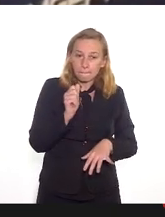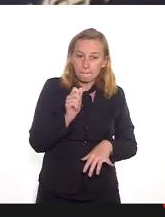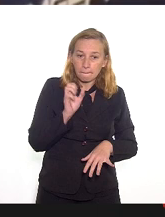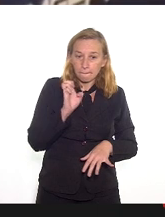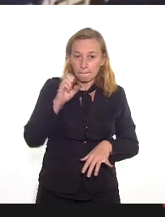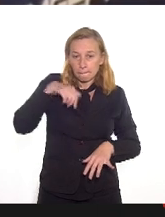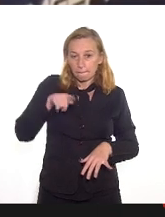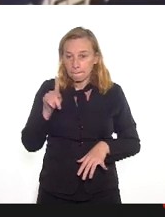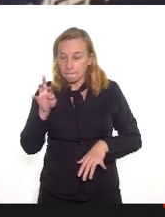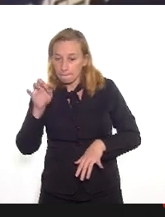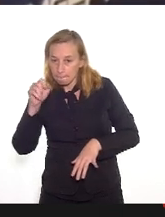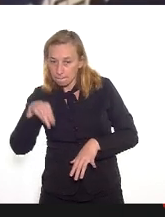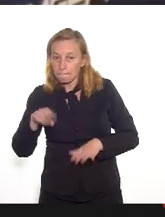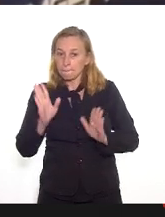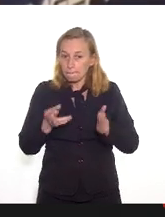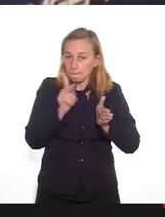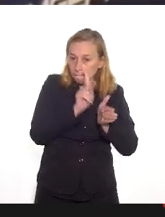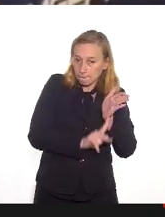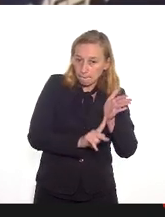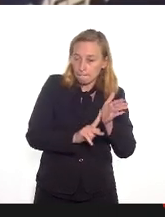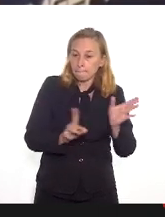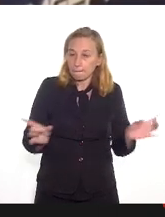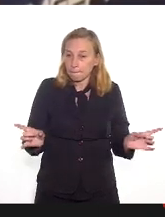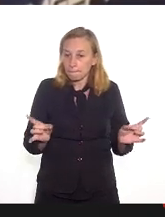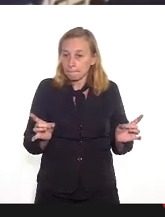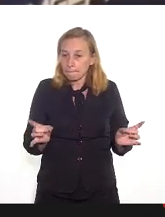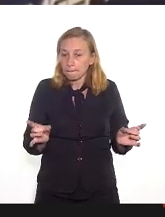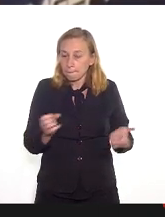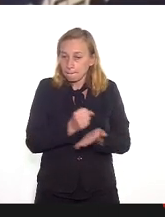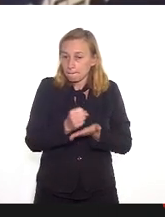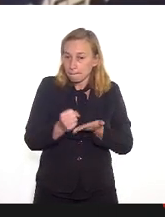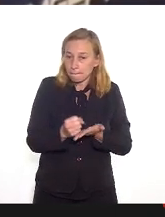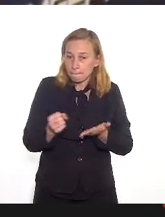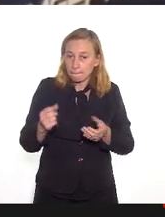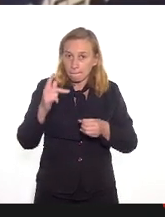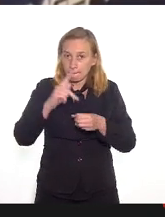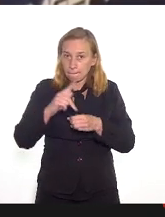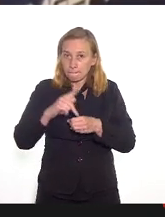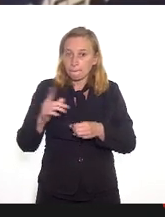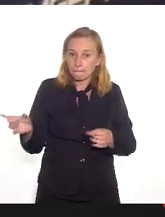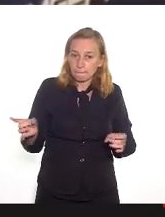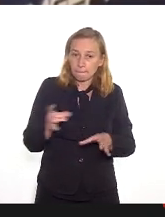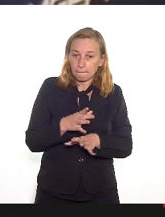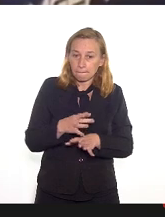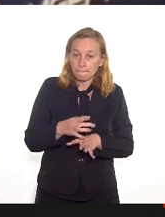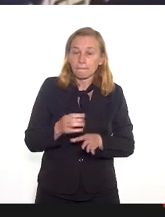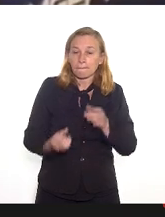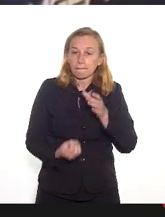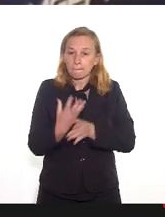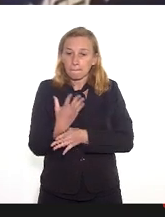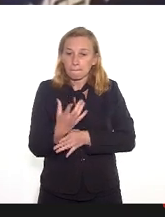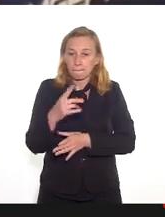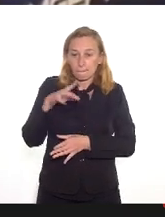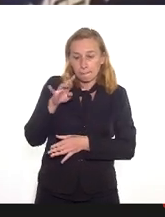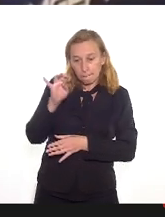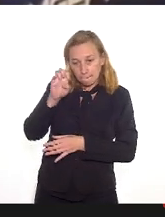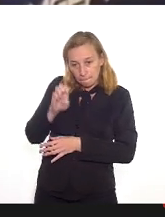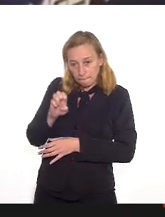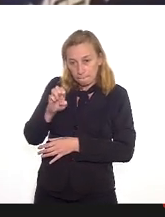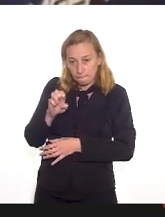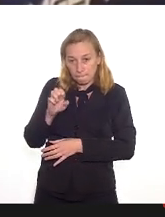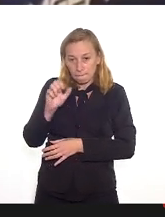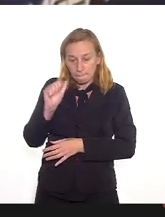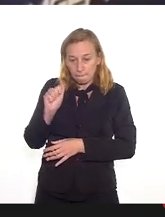um projeto, já executou um contrato da Petrobras e nós criamos um recife artificial em